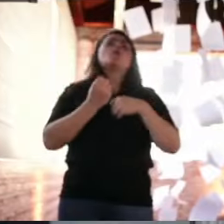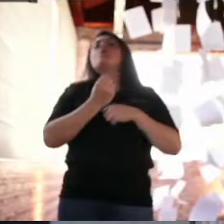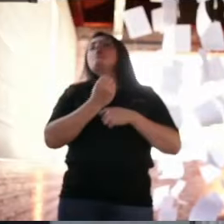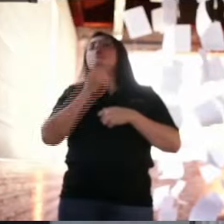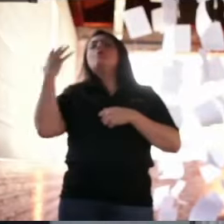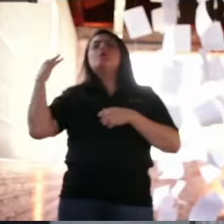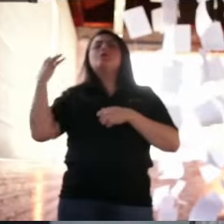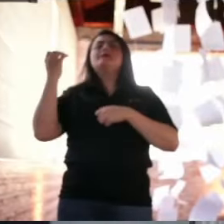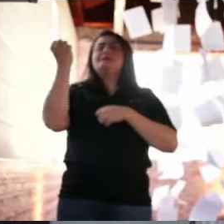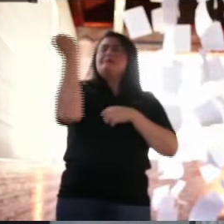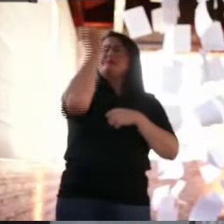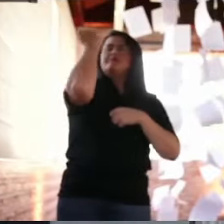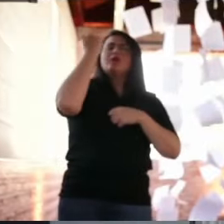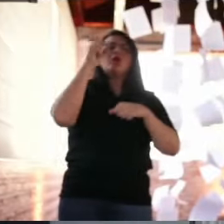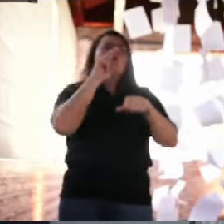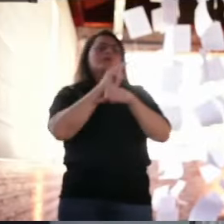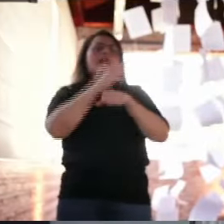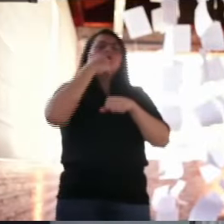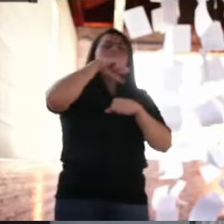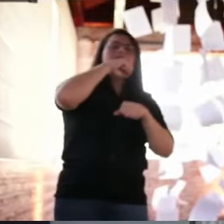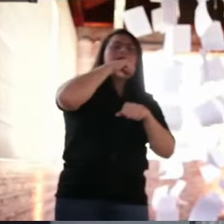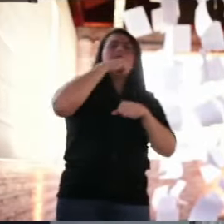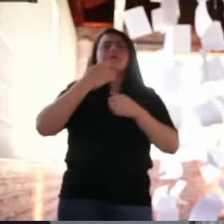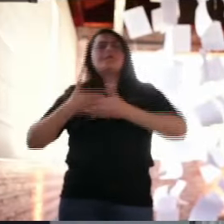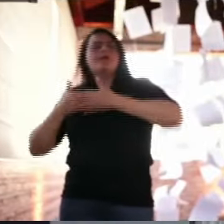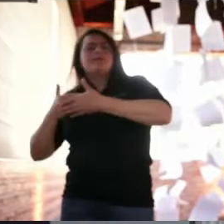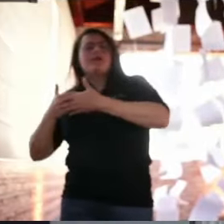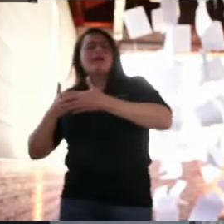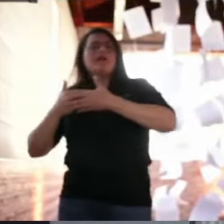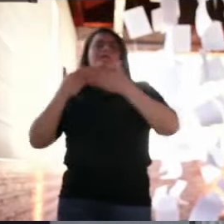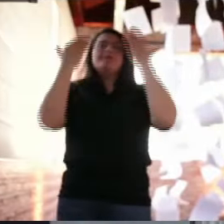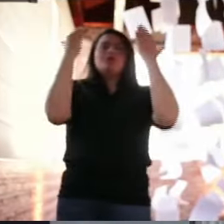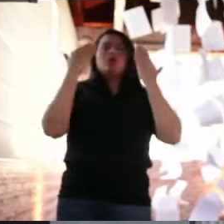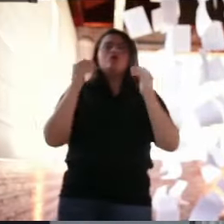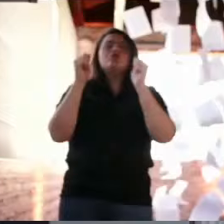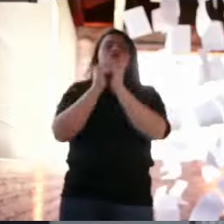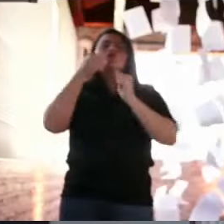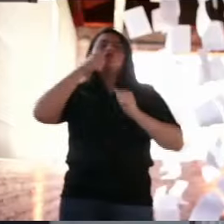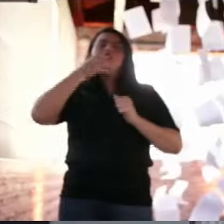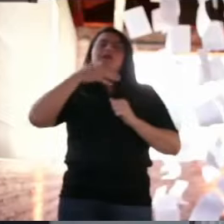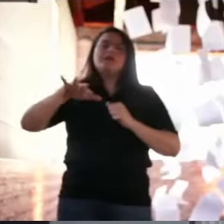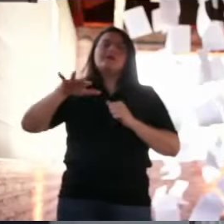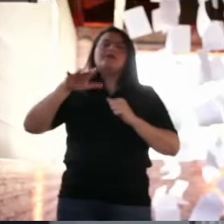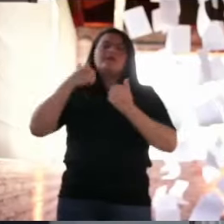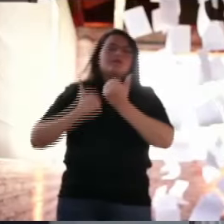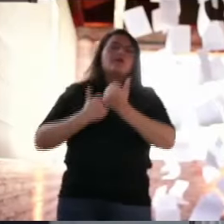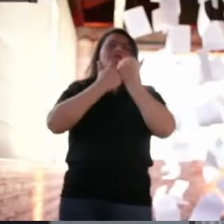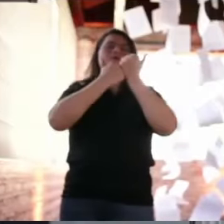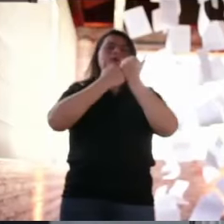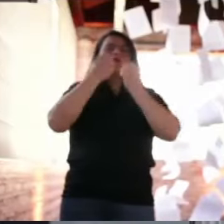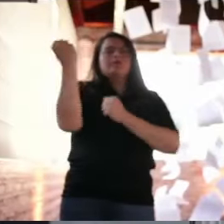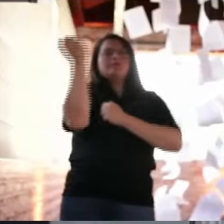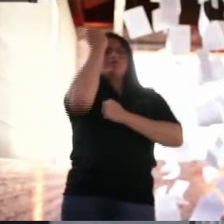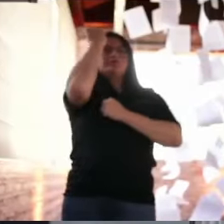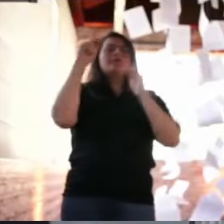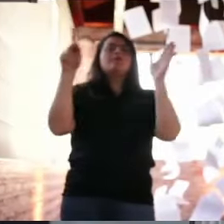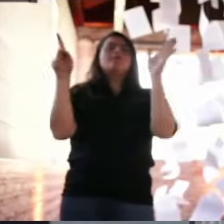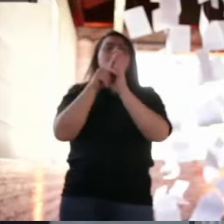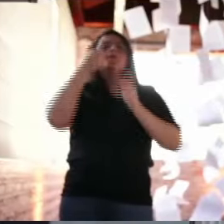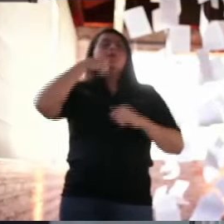mãe bebê da Psicologia com crianças que reforçam os estereótipos maternalistas